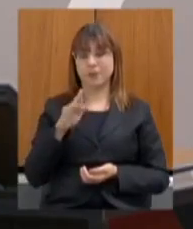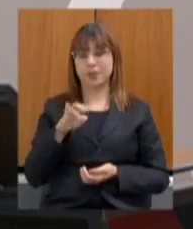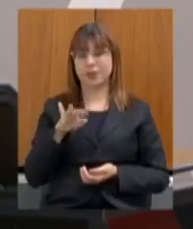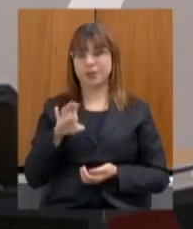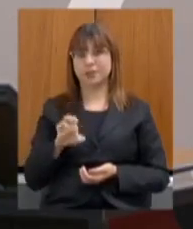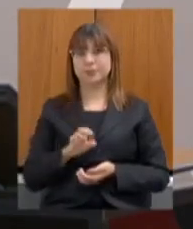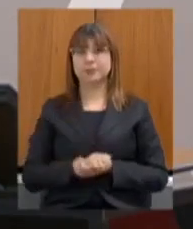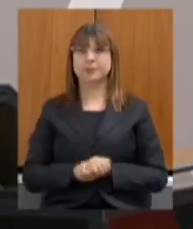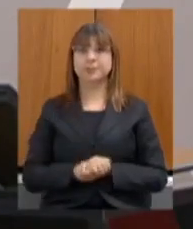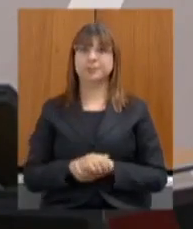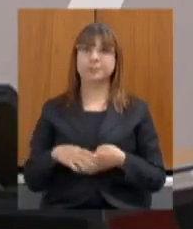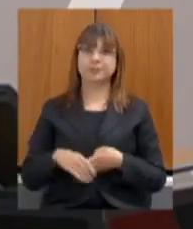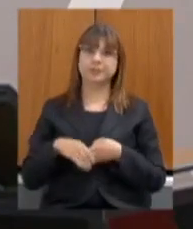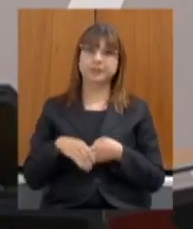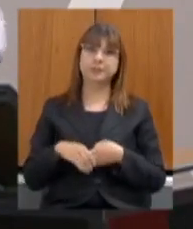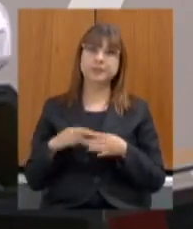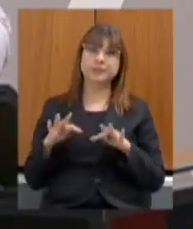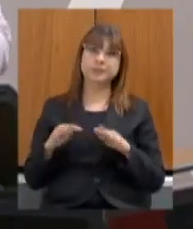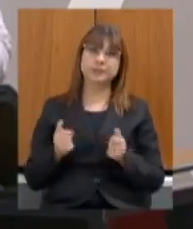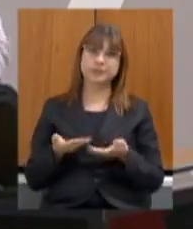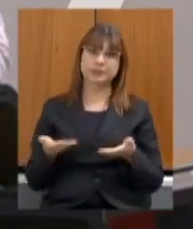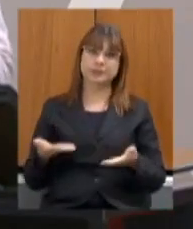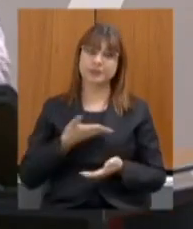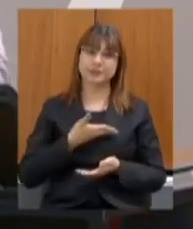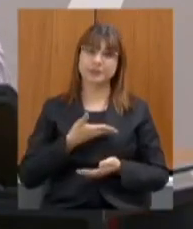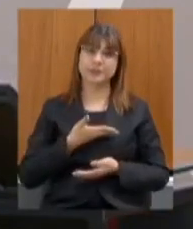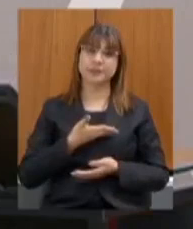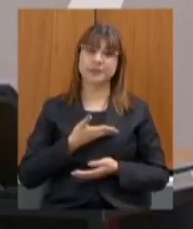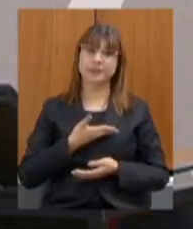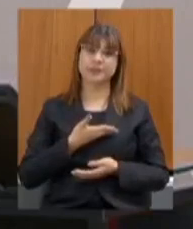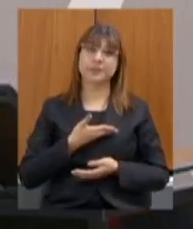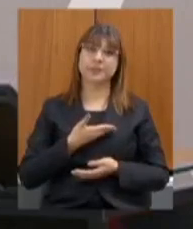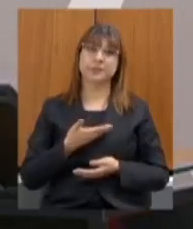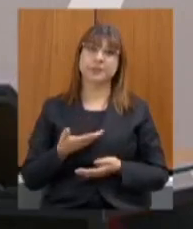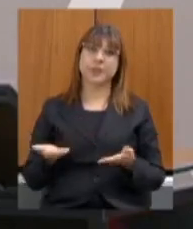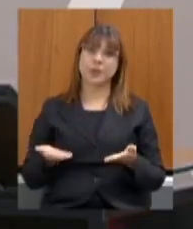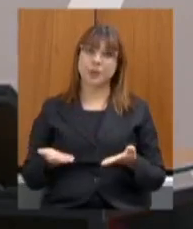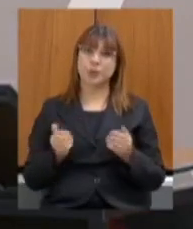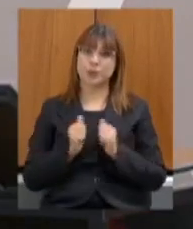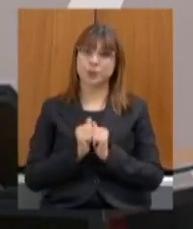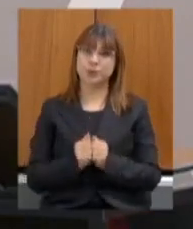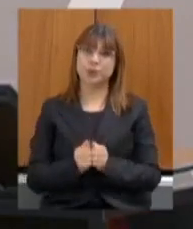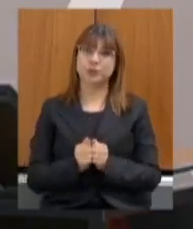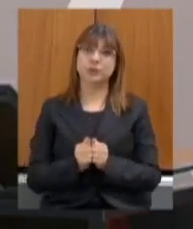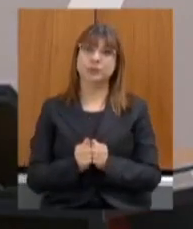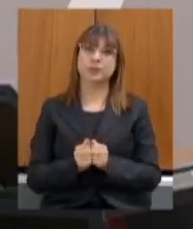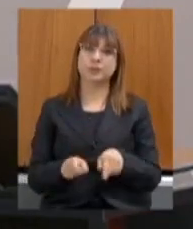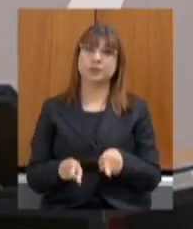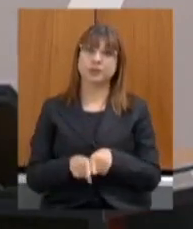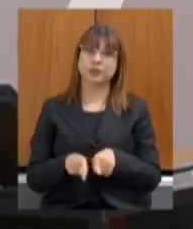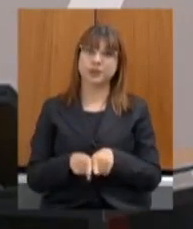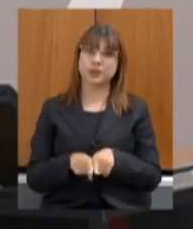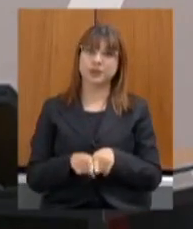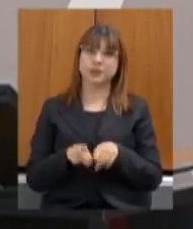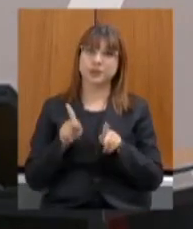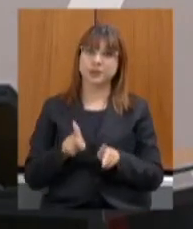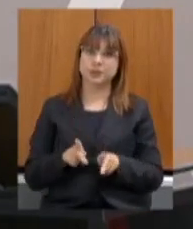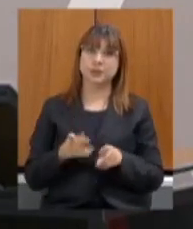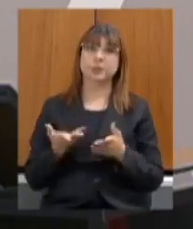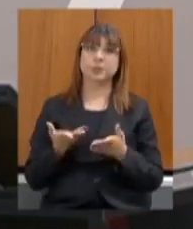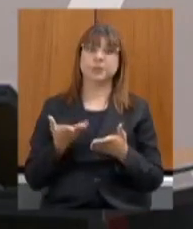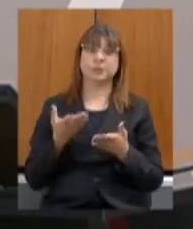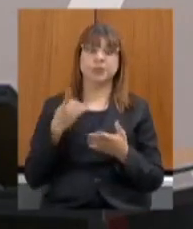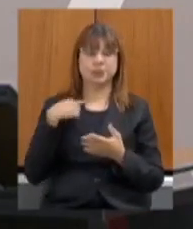Gostaria de cumprimentar todos os colegas que estão aqui conosco e também os que estão nos acompanhando de forma